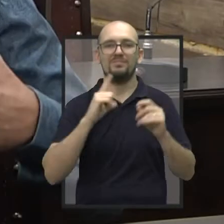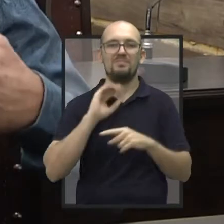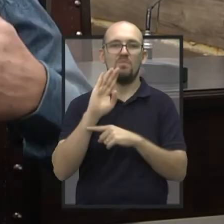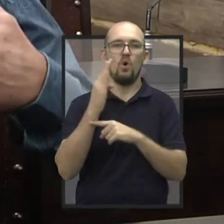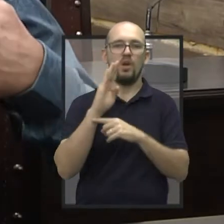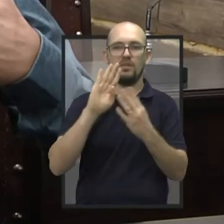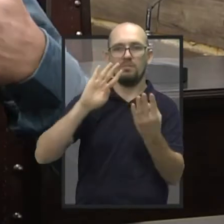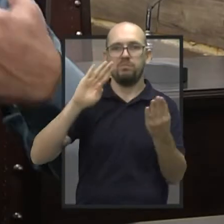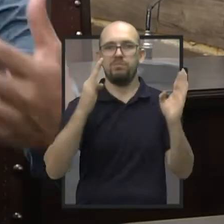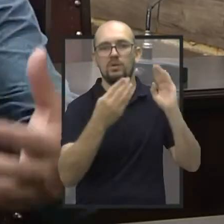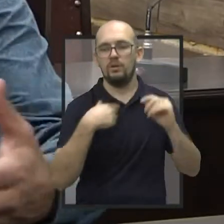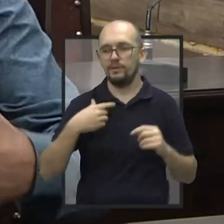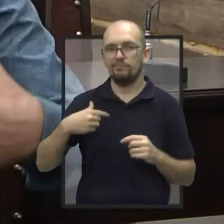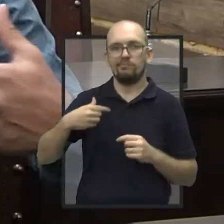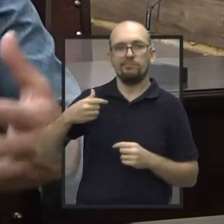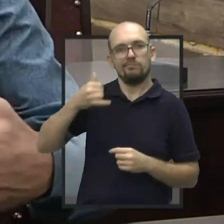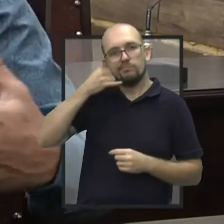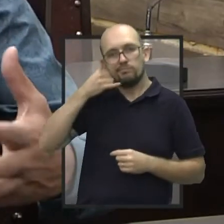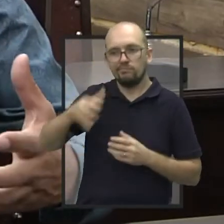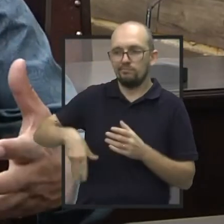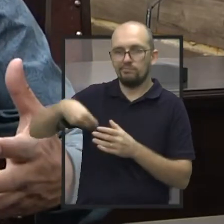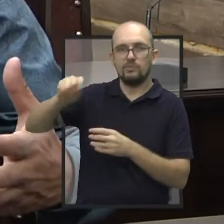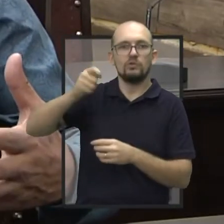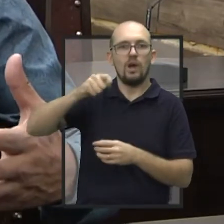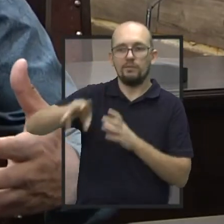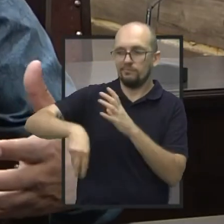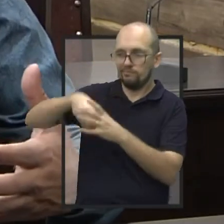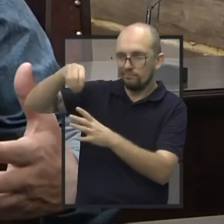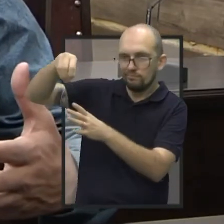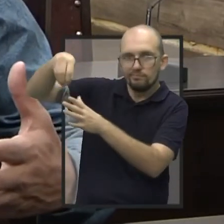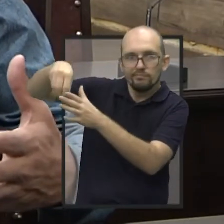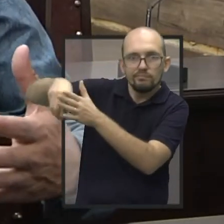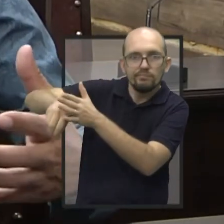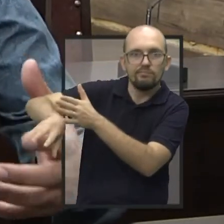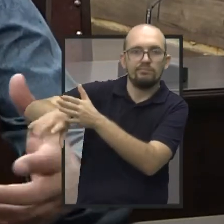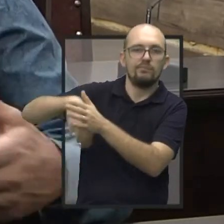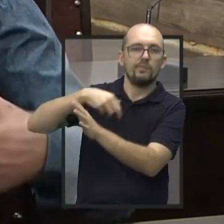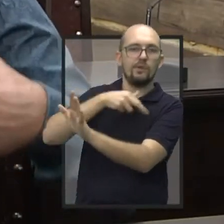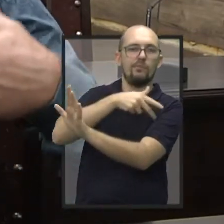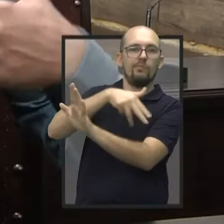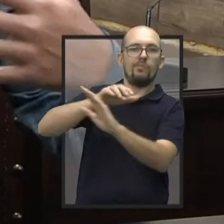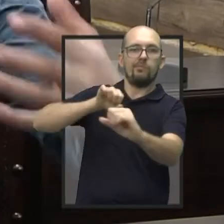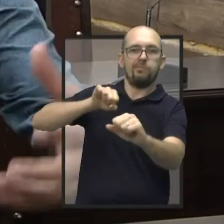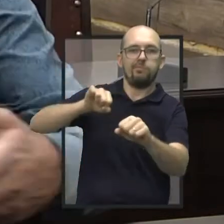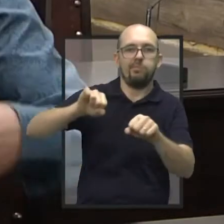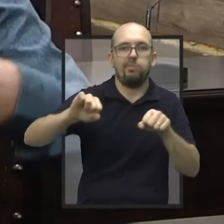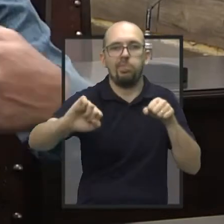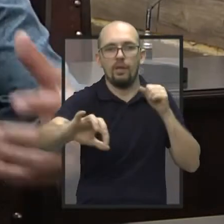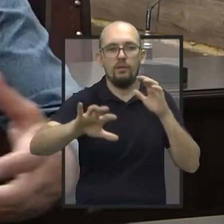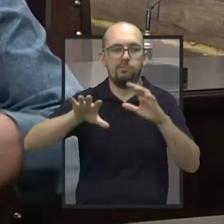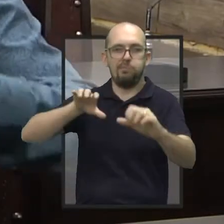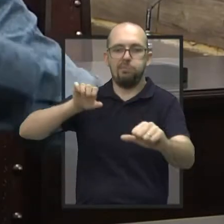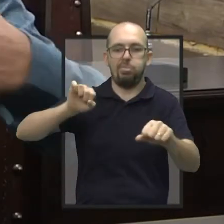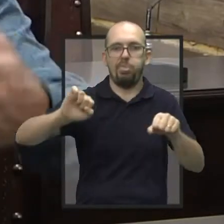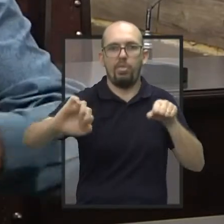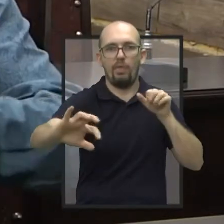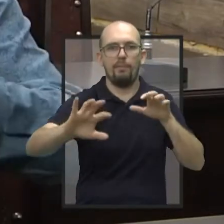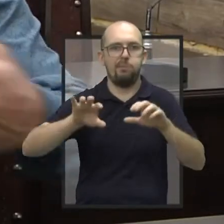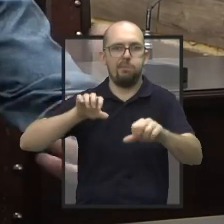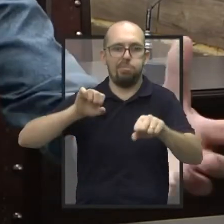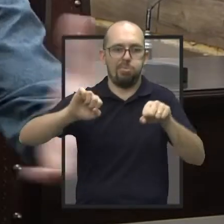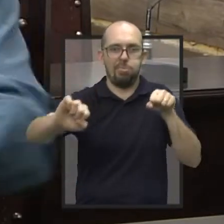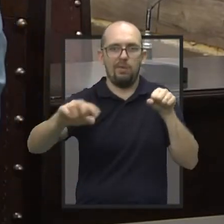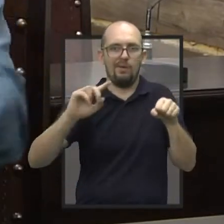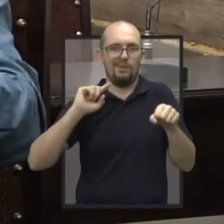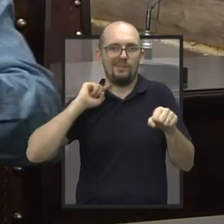seu celular, sua chave, enfim, os seus pertences, para poder passar na porta giratória. Ali todo mundo coloca, ali todo mundo põe a mão, não tem um álcool gel, não tem